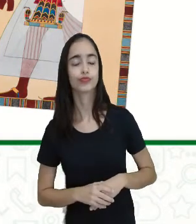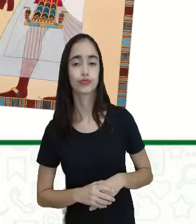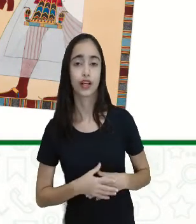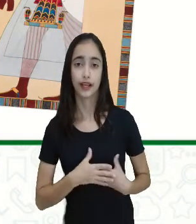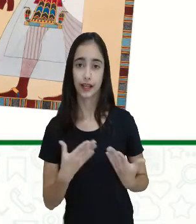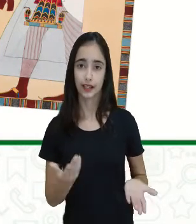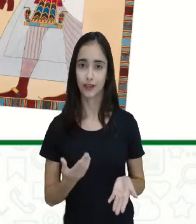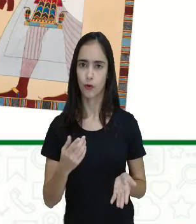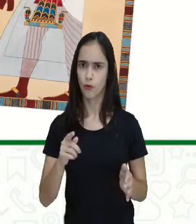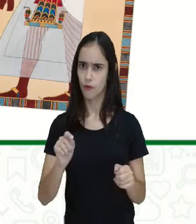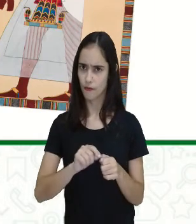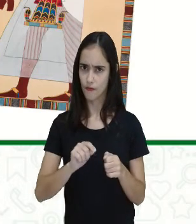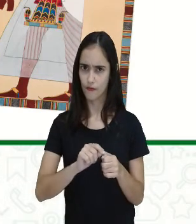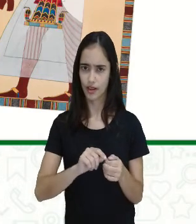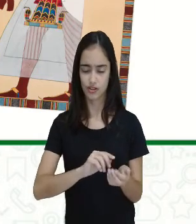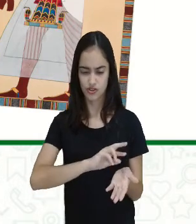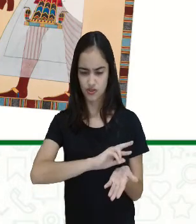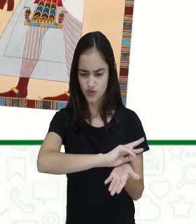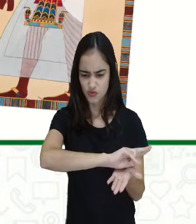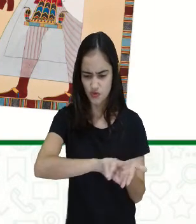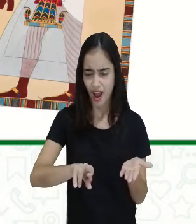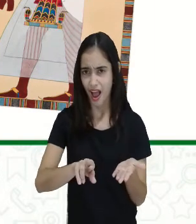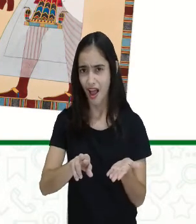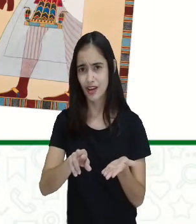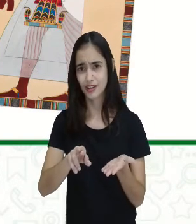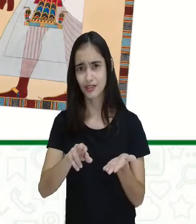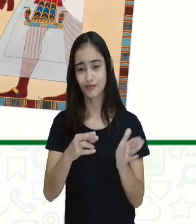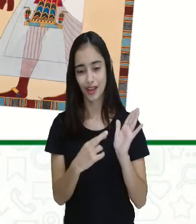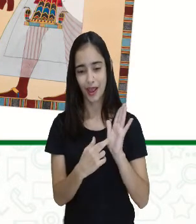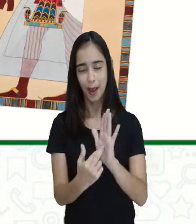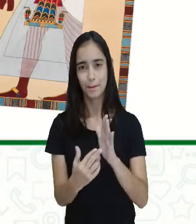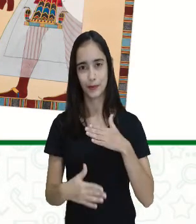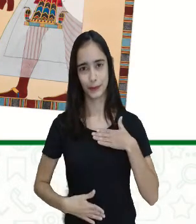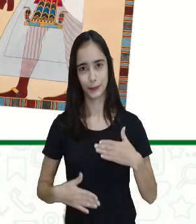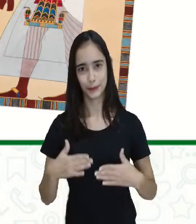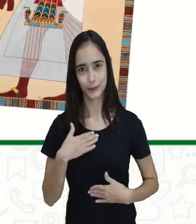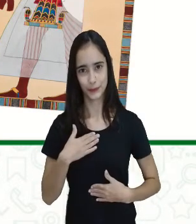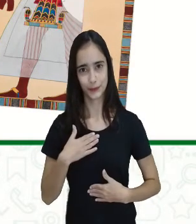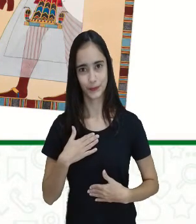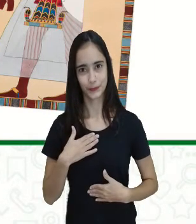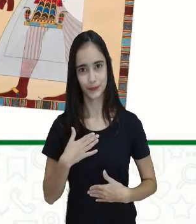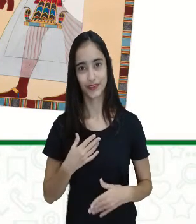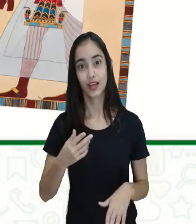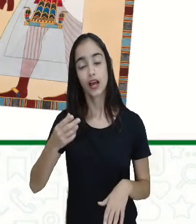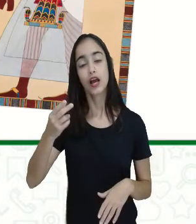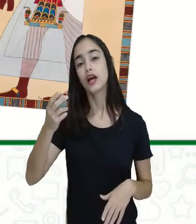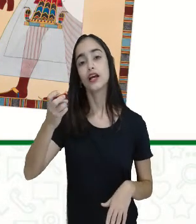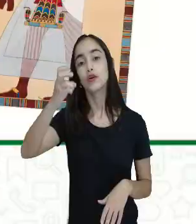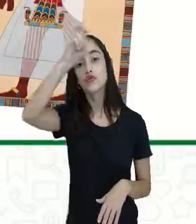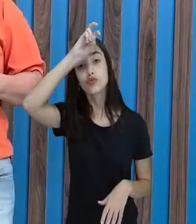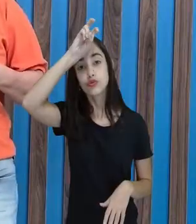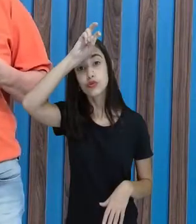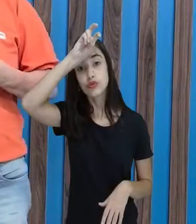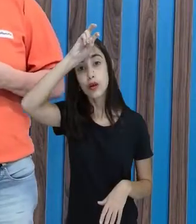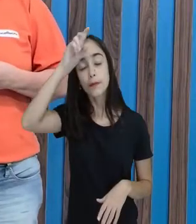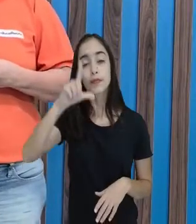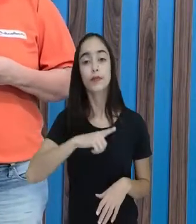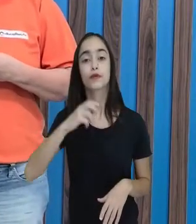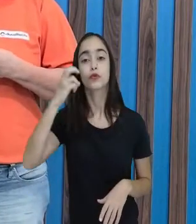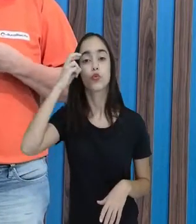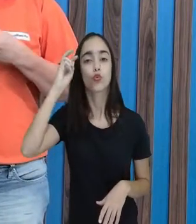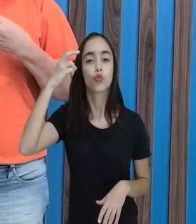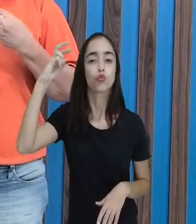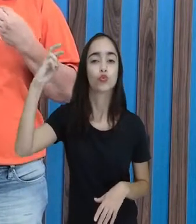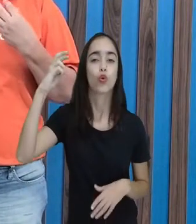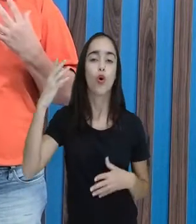né, representação do corpo humano. E os egípcios, por serem uma cultura muito sofisticada, né, uma cultura que